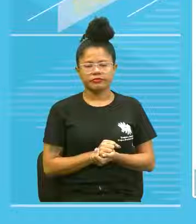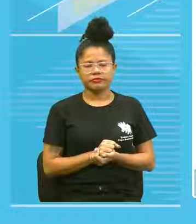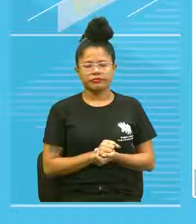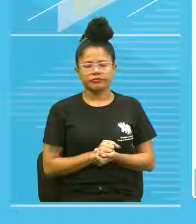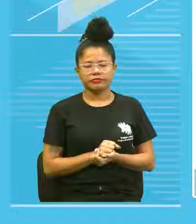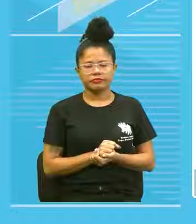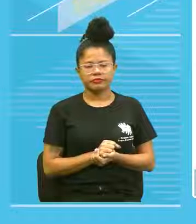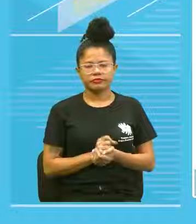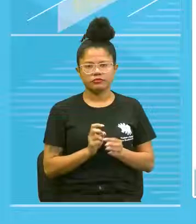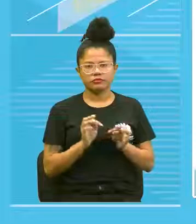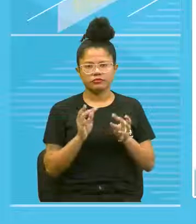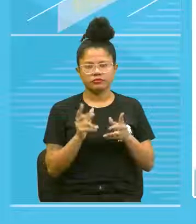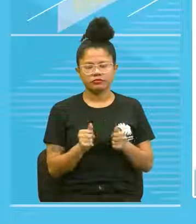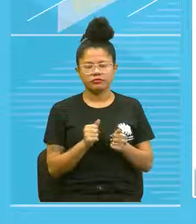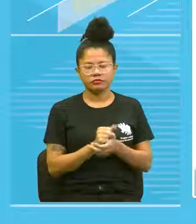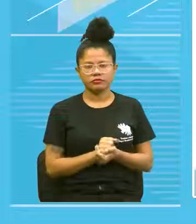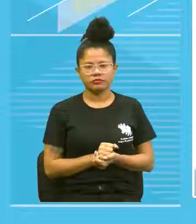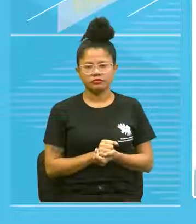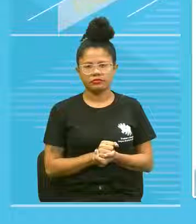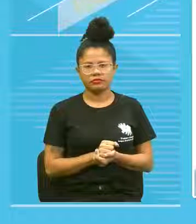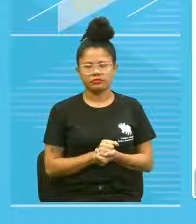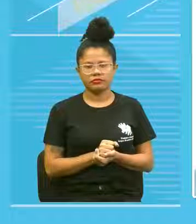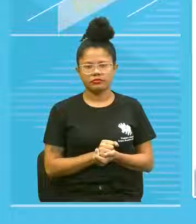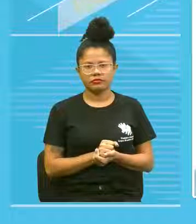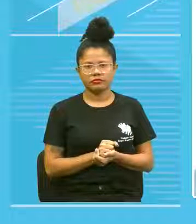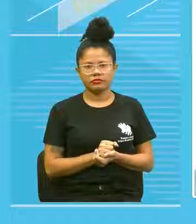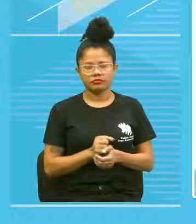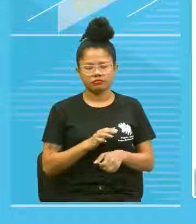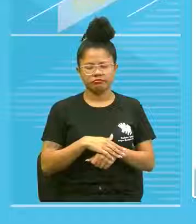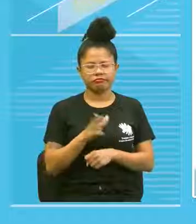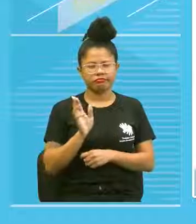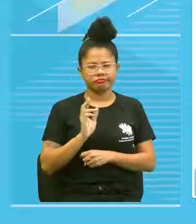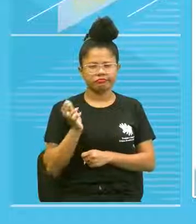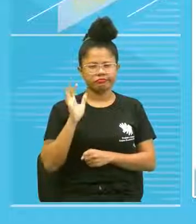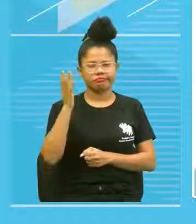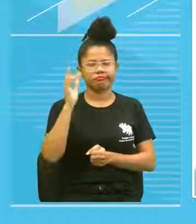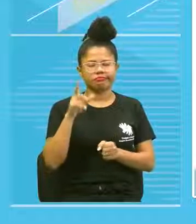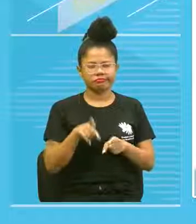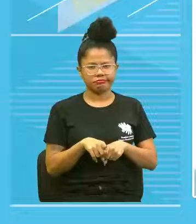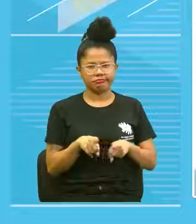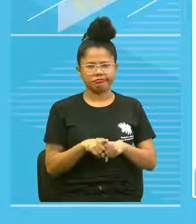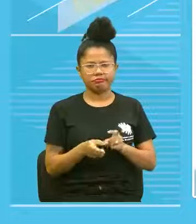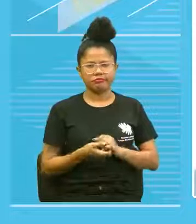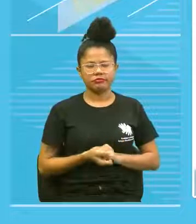tudo fica mais caro